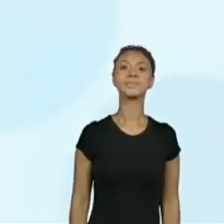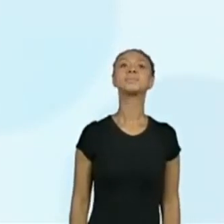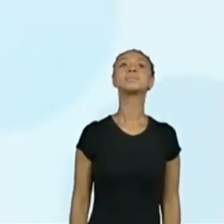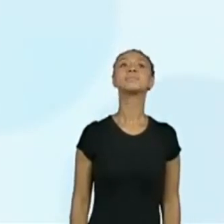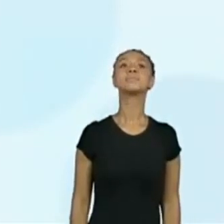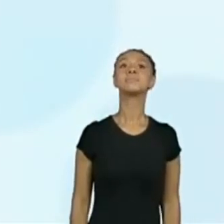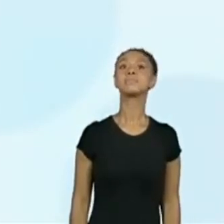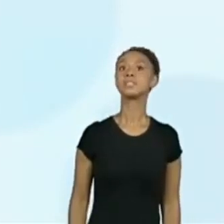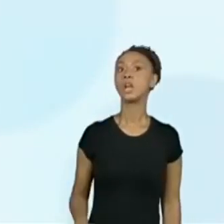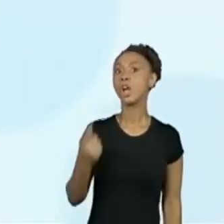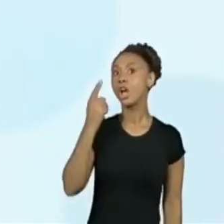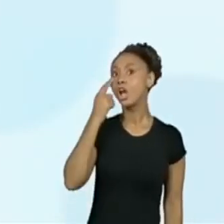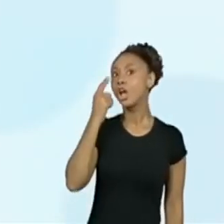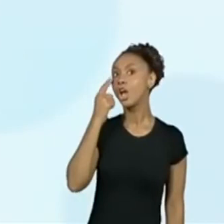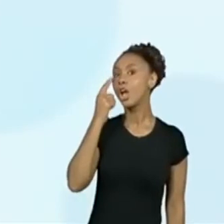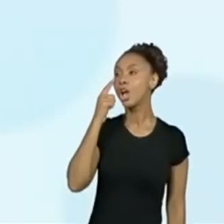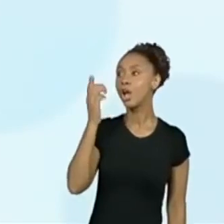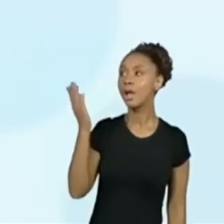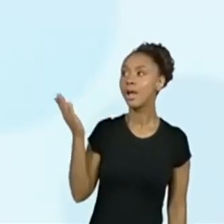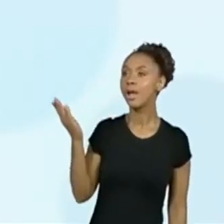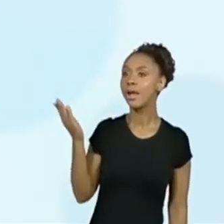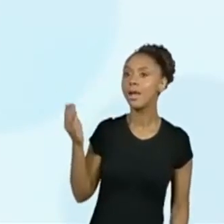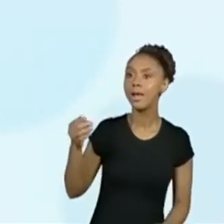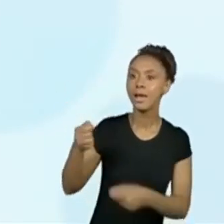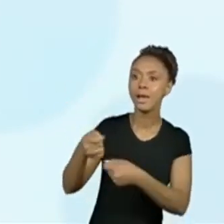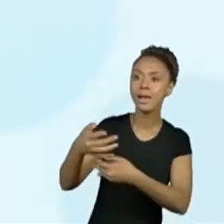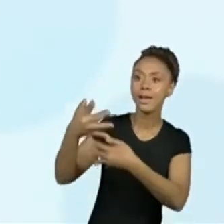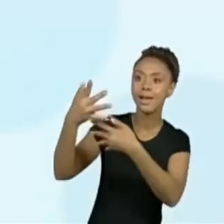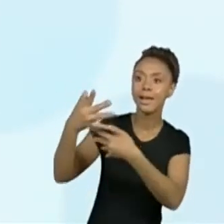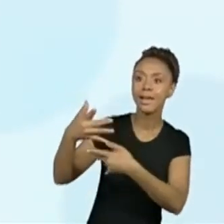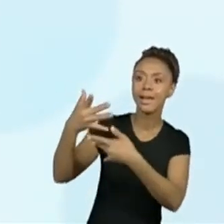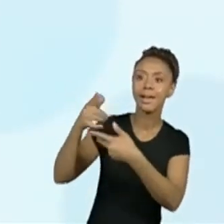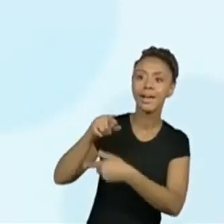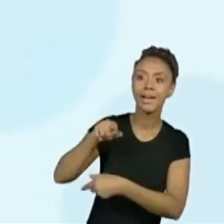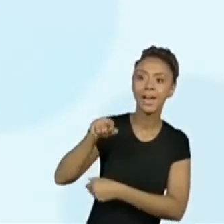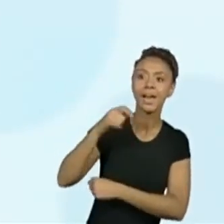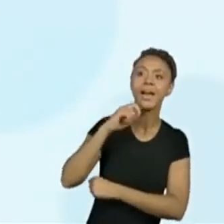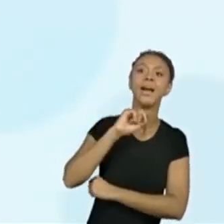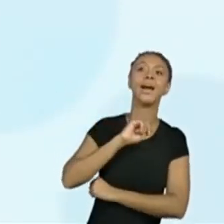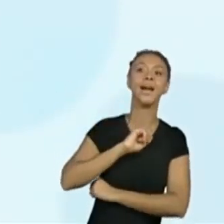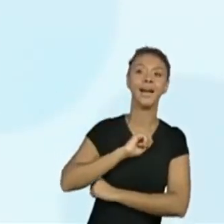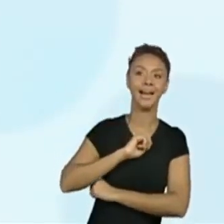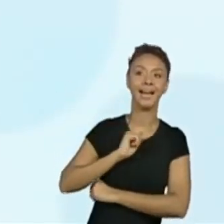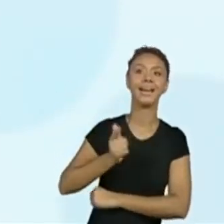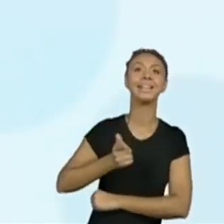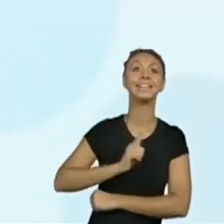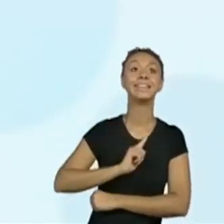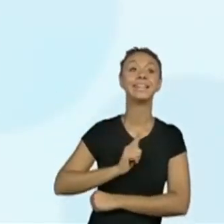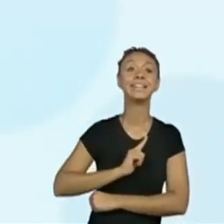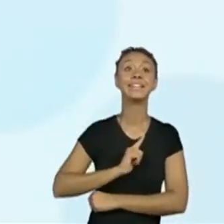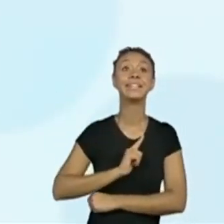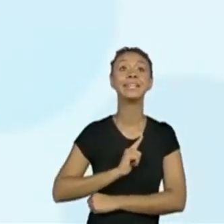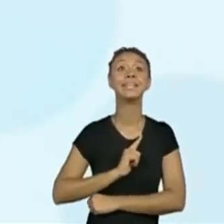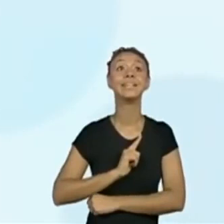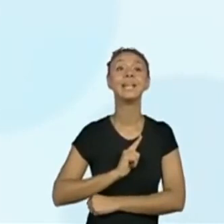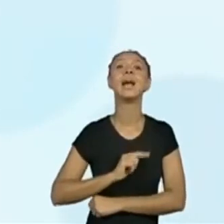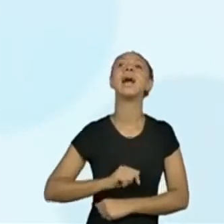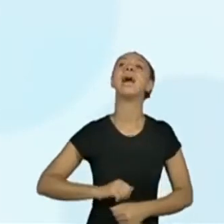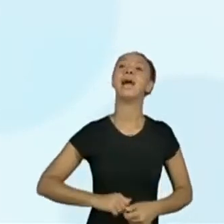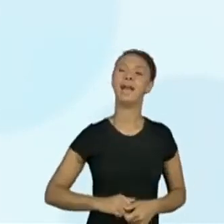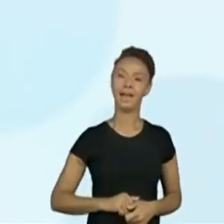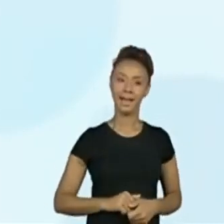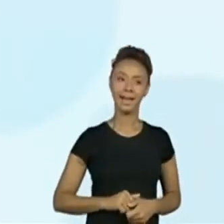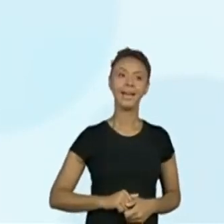Olha lá, eu já estou ouvindo criança lendo, professora Vivi, você também? Isso, aula de educação